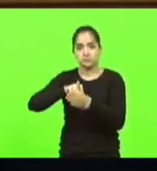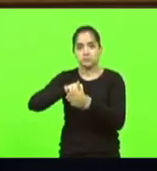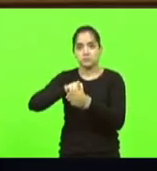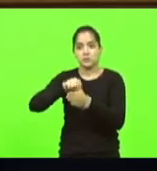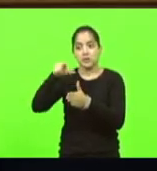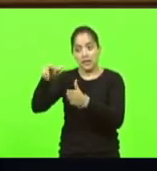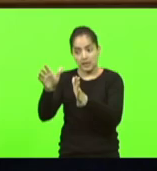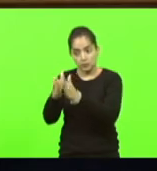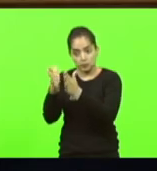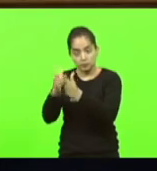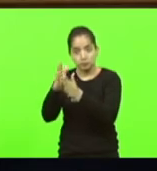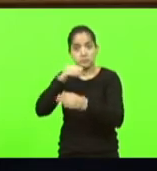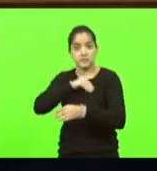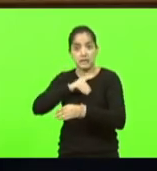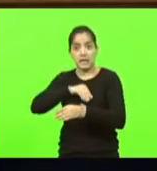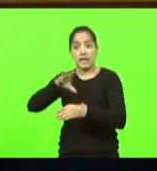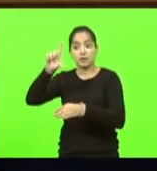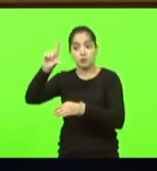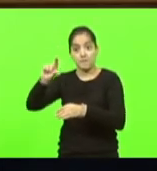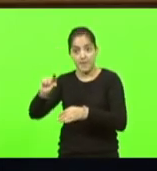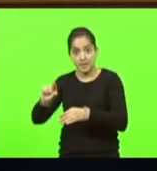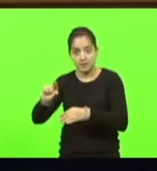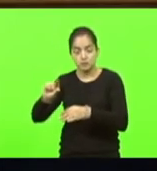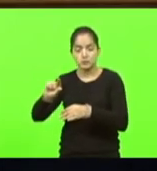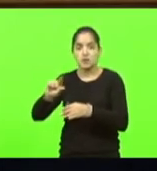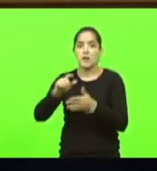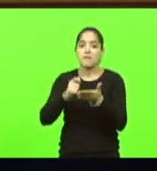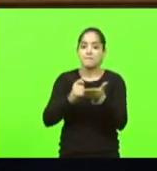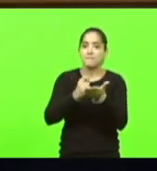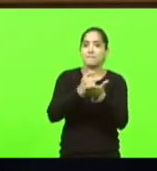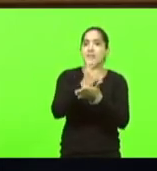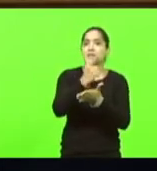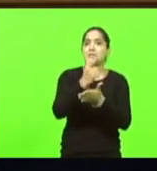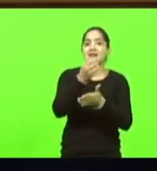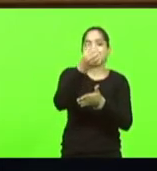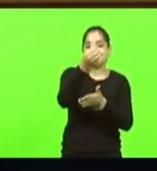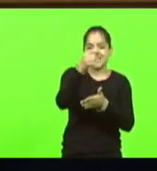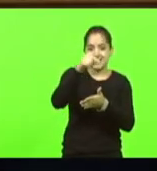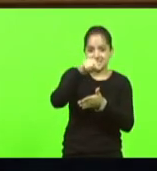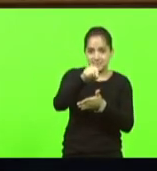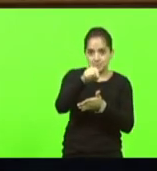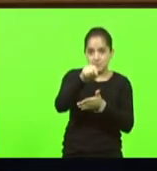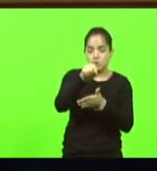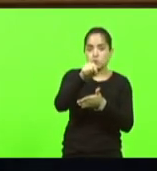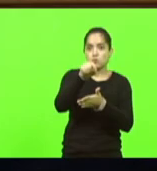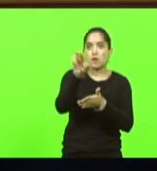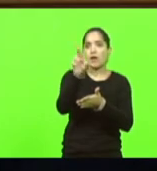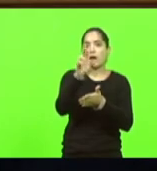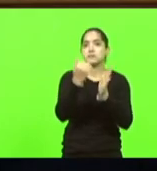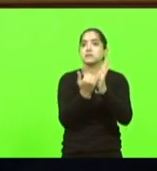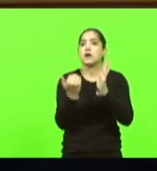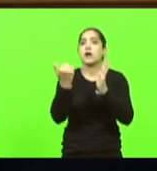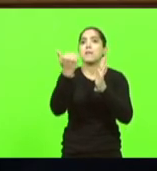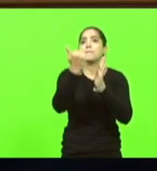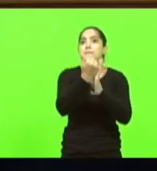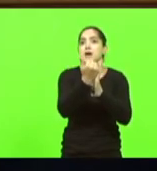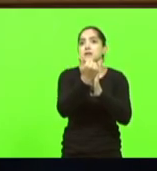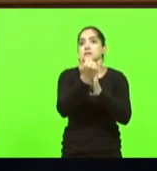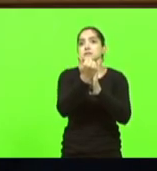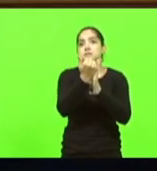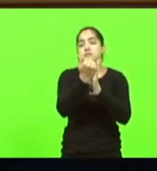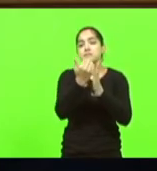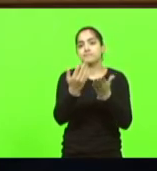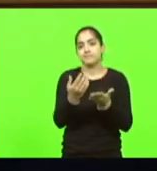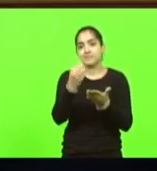menos para pagar 6.000 a mais para o Governador Carlos Moisés e vai passar